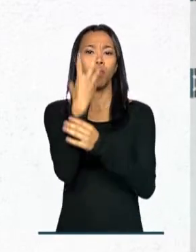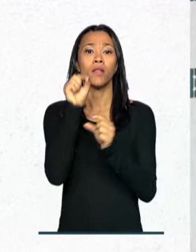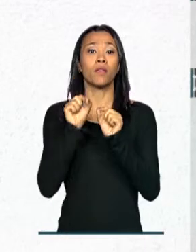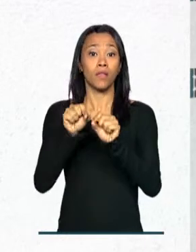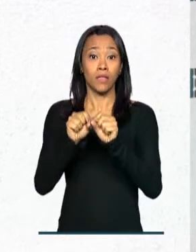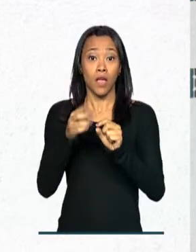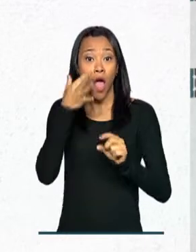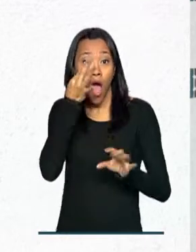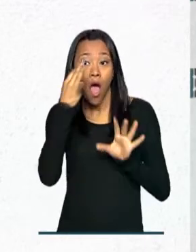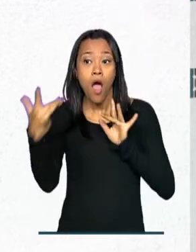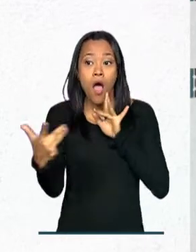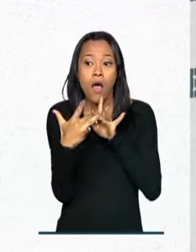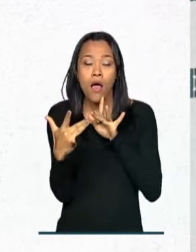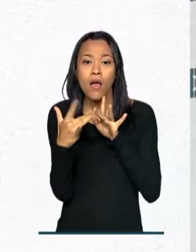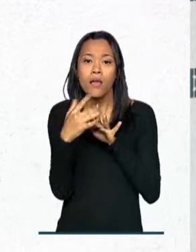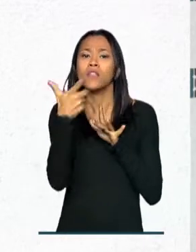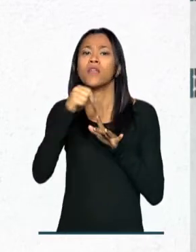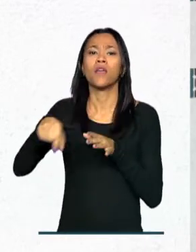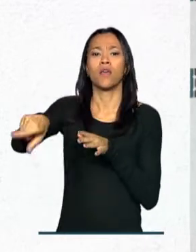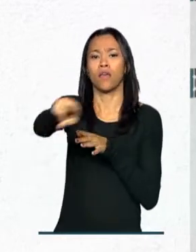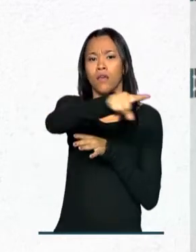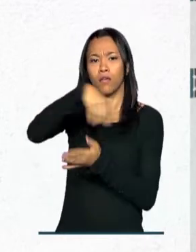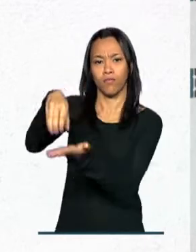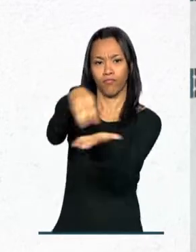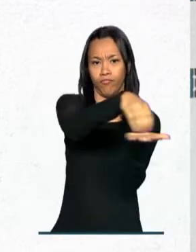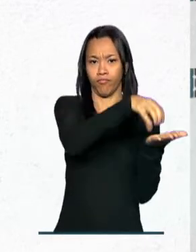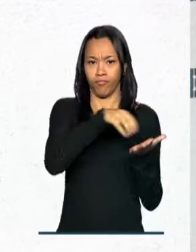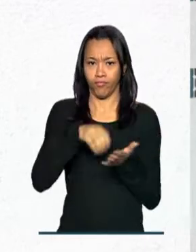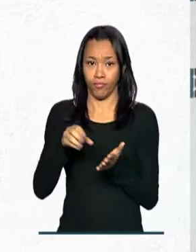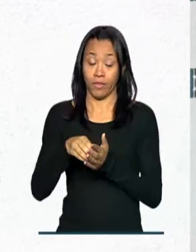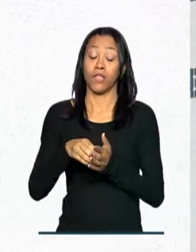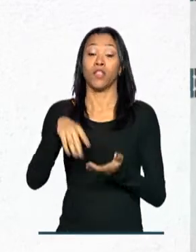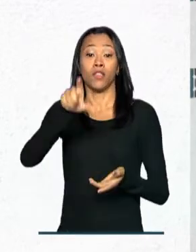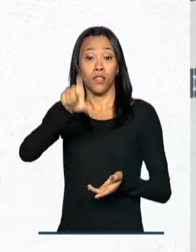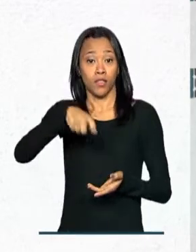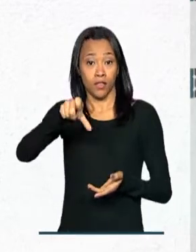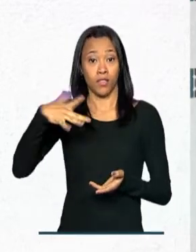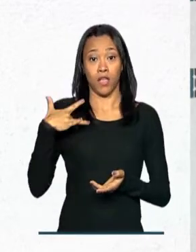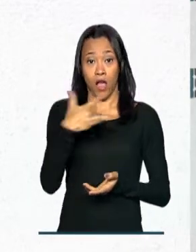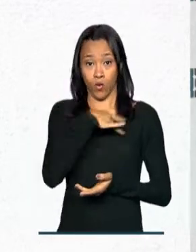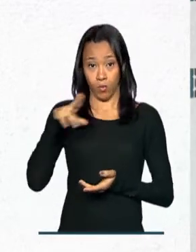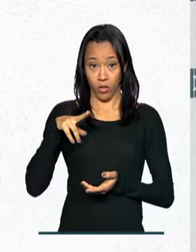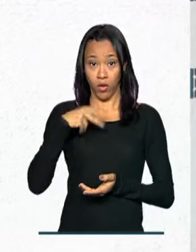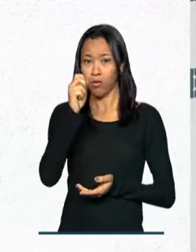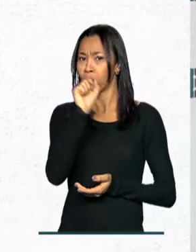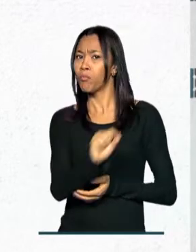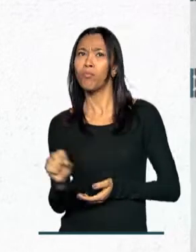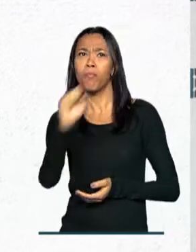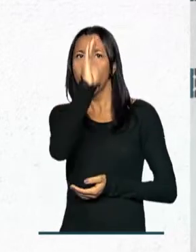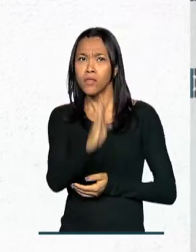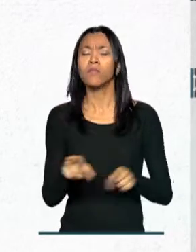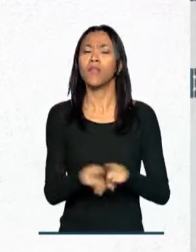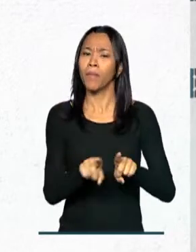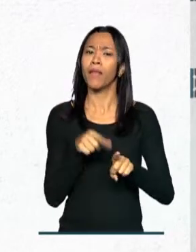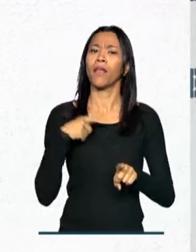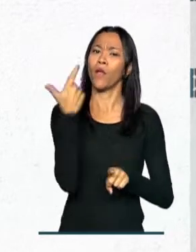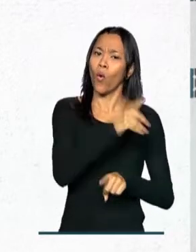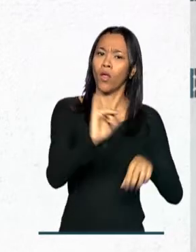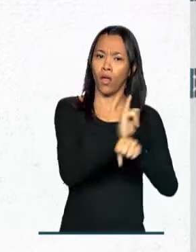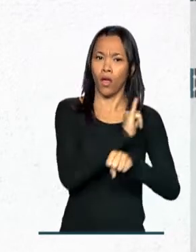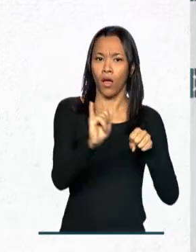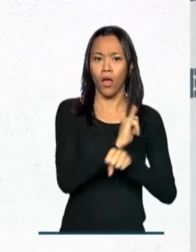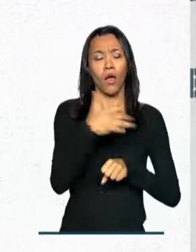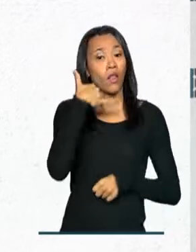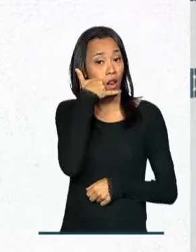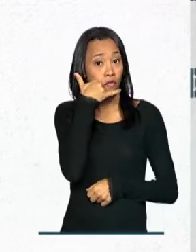atendimento presencial pelas operadoras de planos de saúde em todo o país. Também está incluído o atendimento telefônico ao consumidor durante